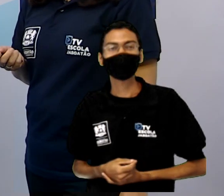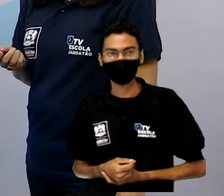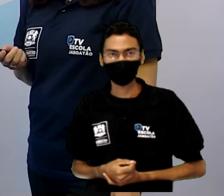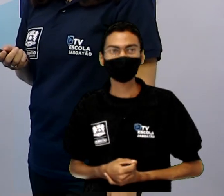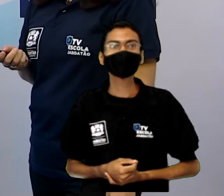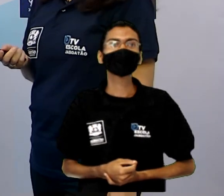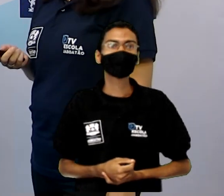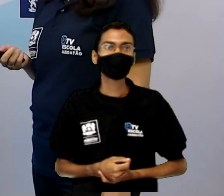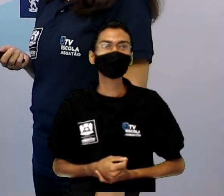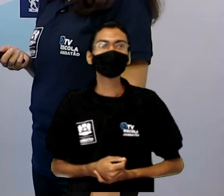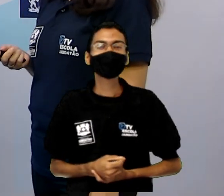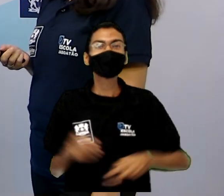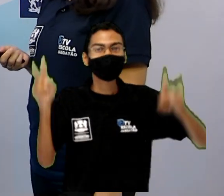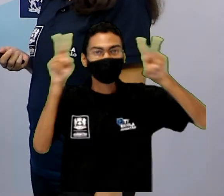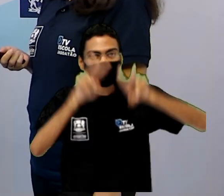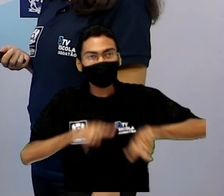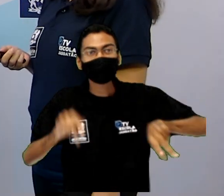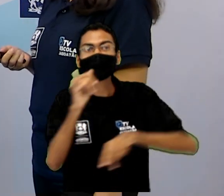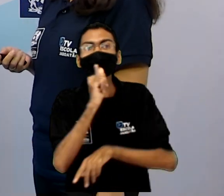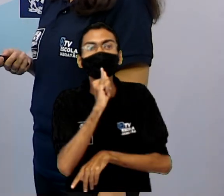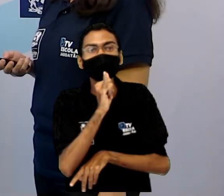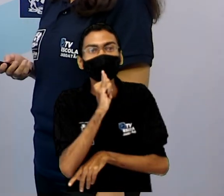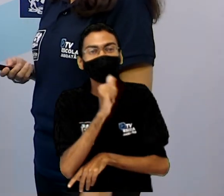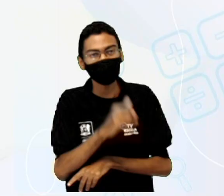Vamos ver aqui alguns exemplos.